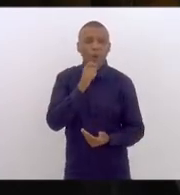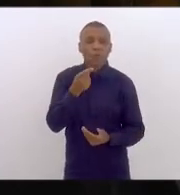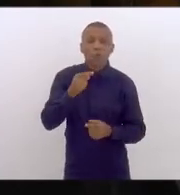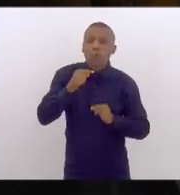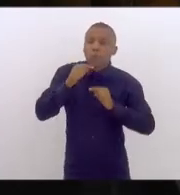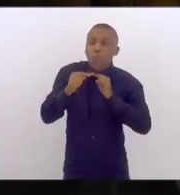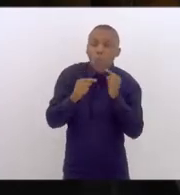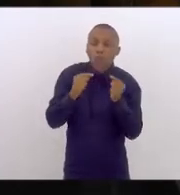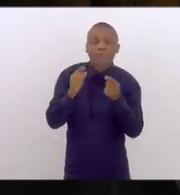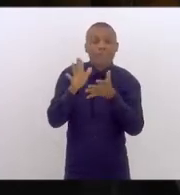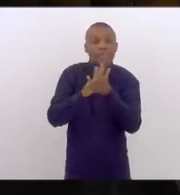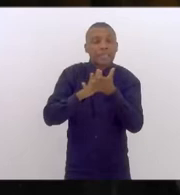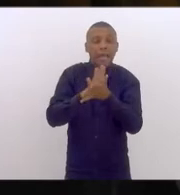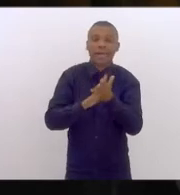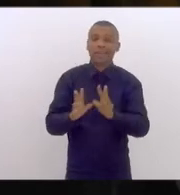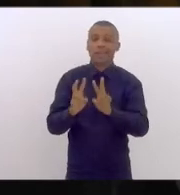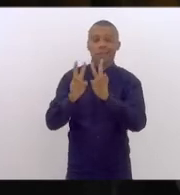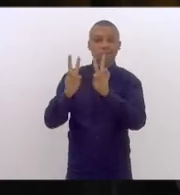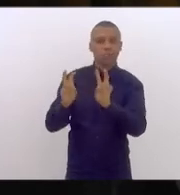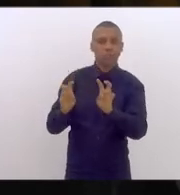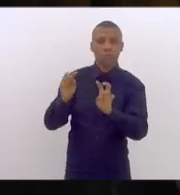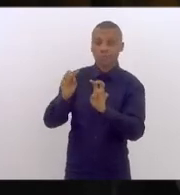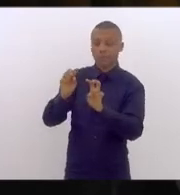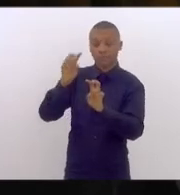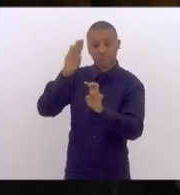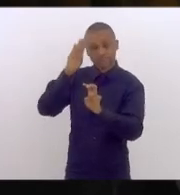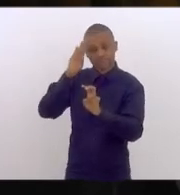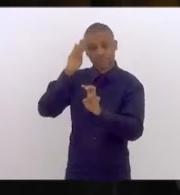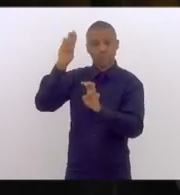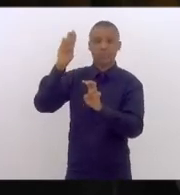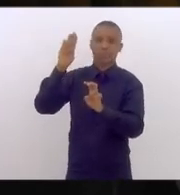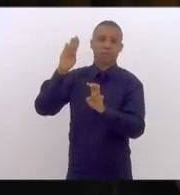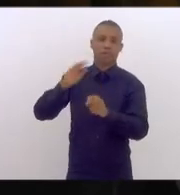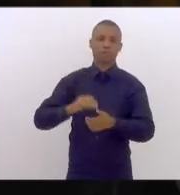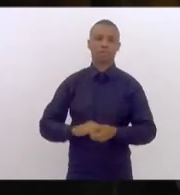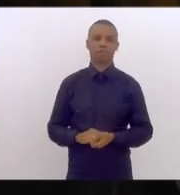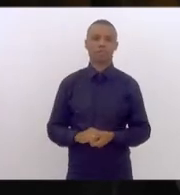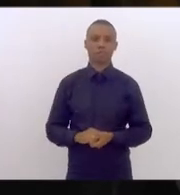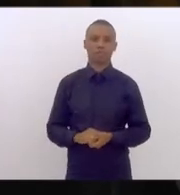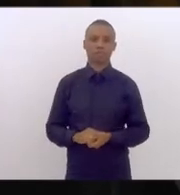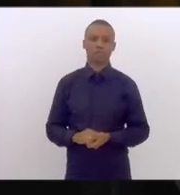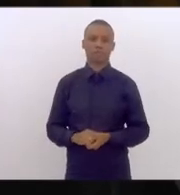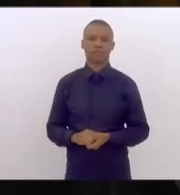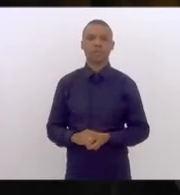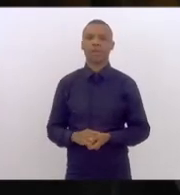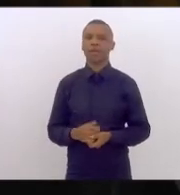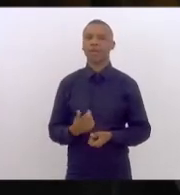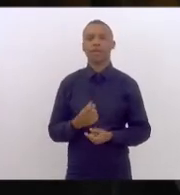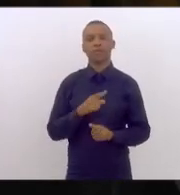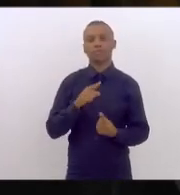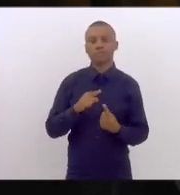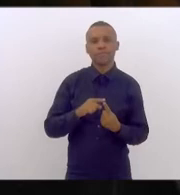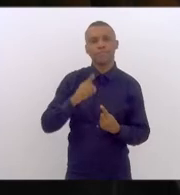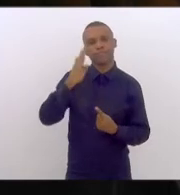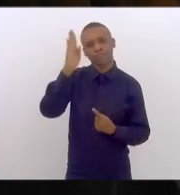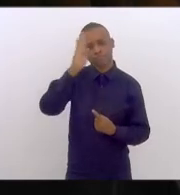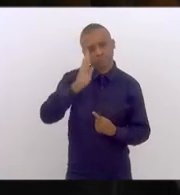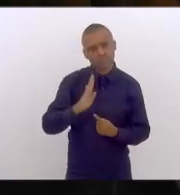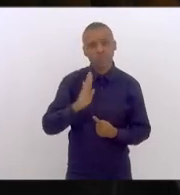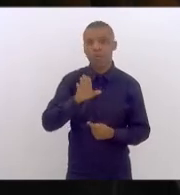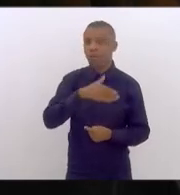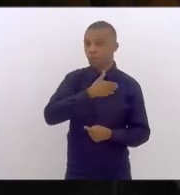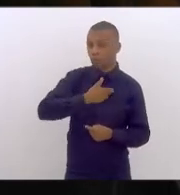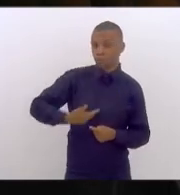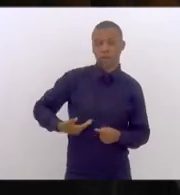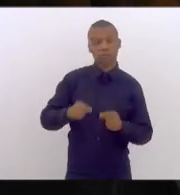sobre isso esse é o tema central e para um país um estado